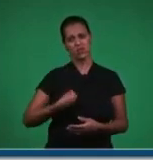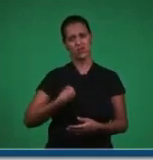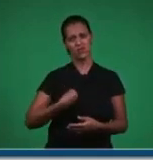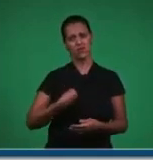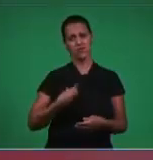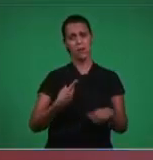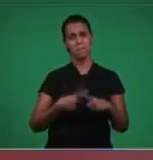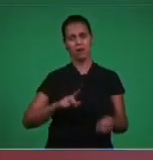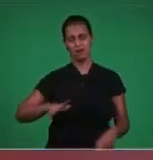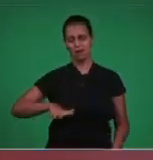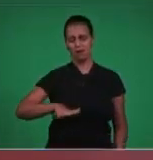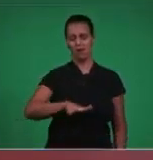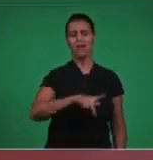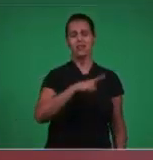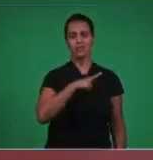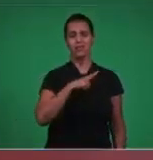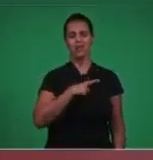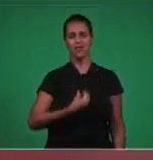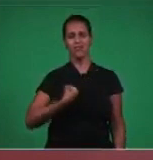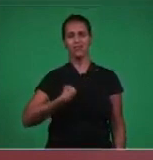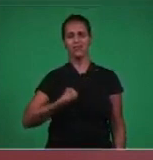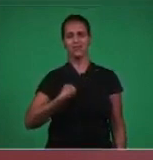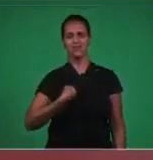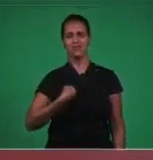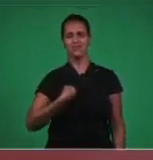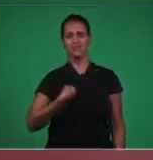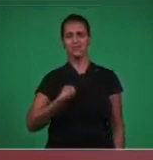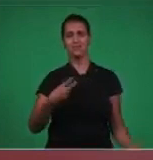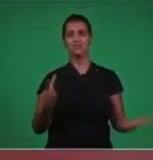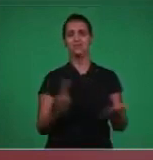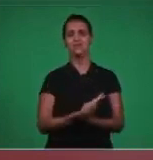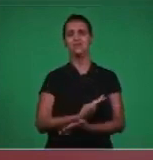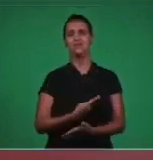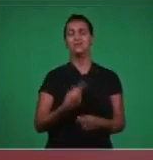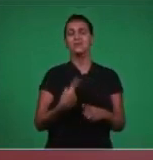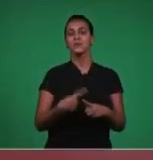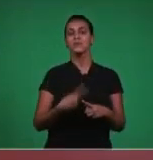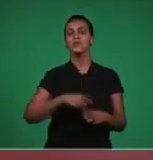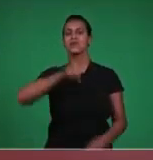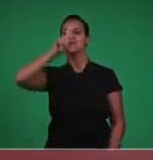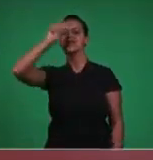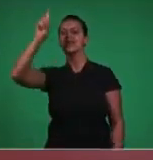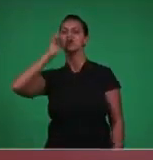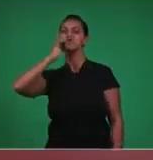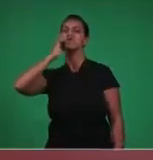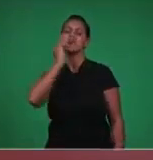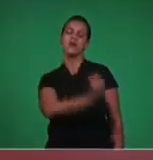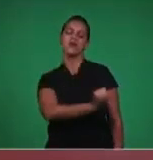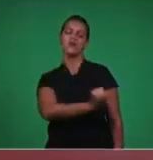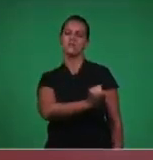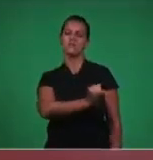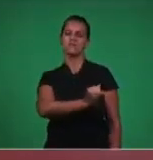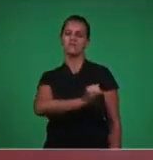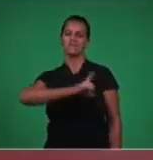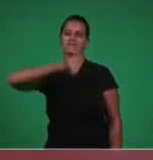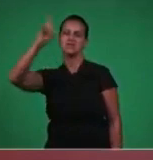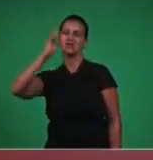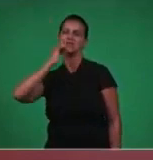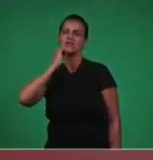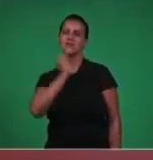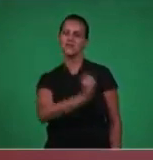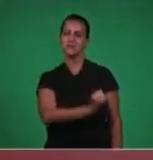porque há poder na palavra de Deus. E disse Deus. Pode passar o